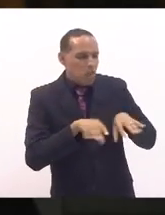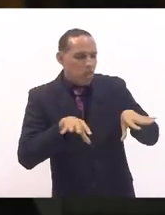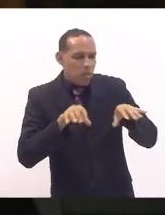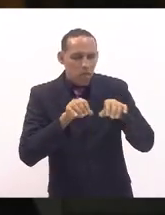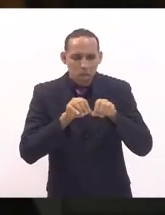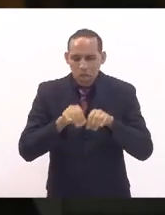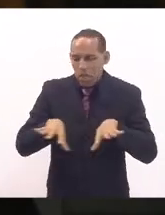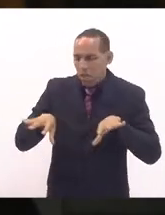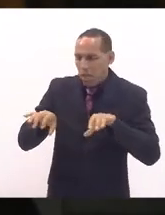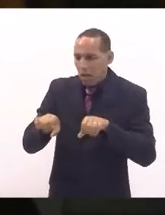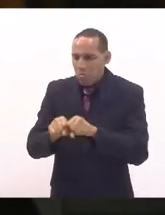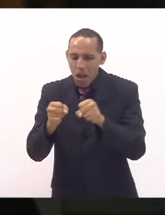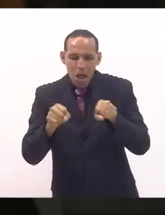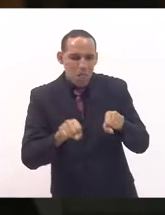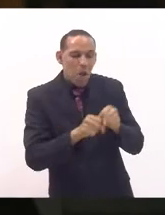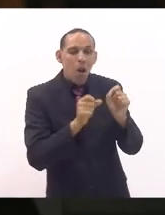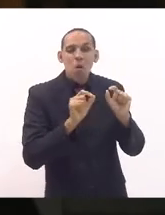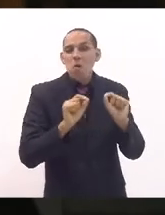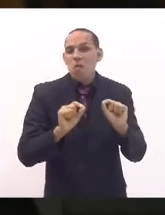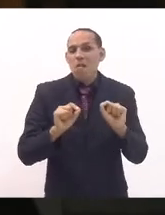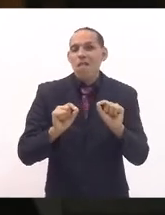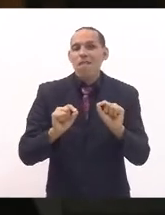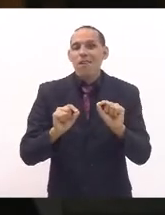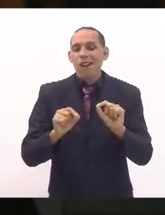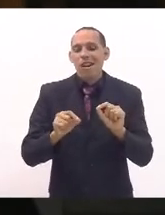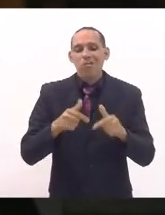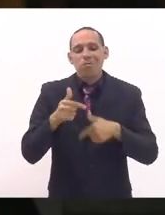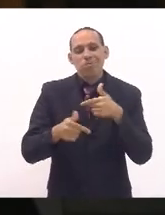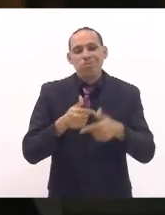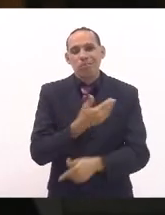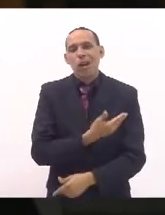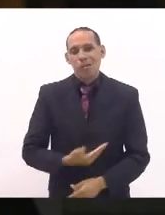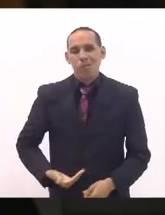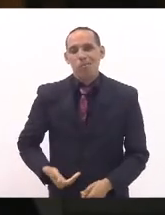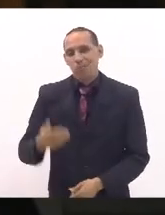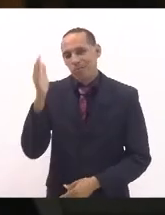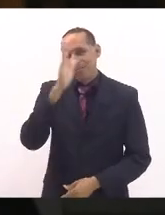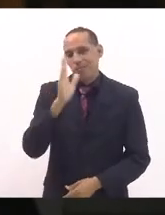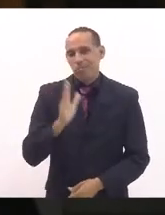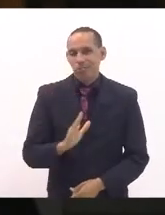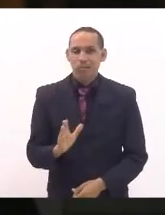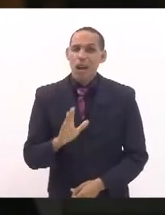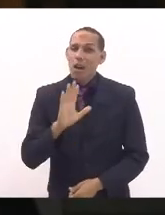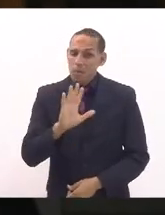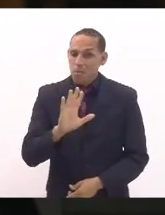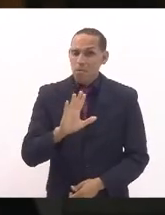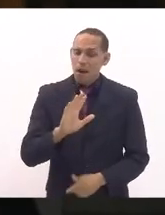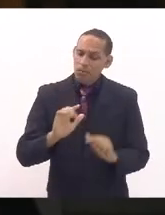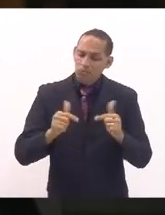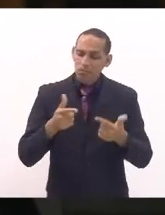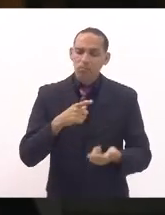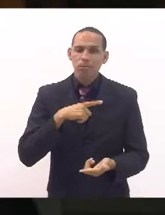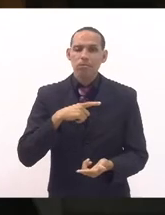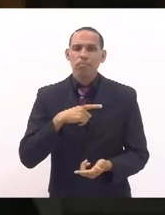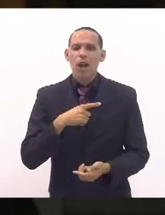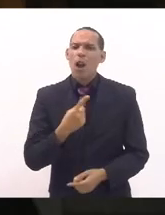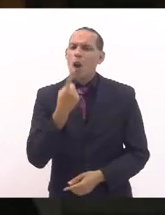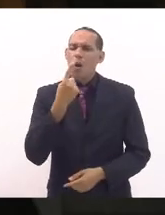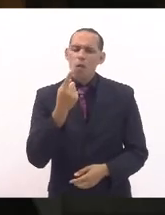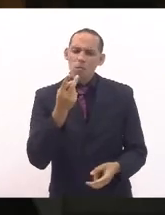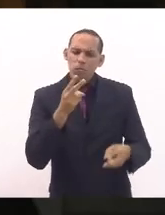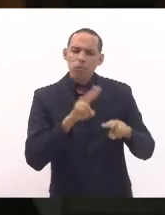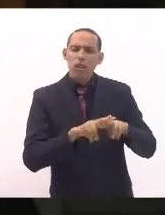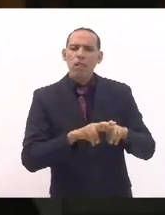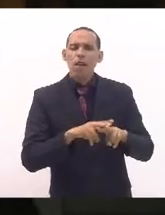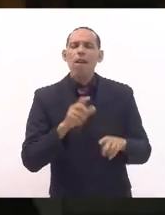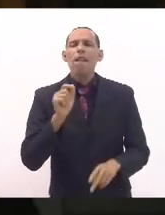o serviço público brasileiro. Mas a ação houve, e entre os presos teve um conselheiro